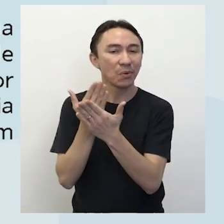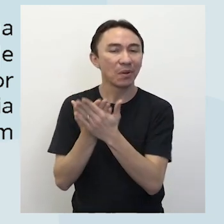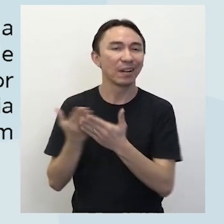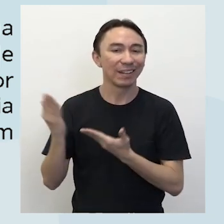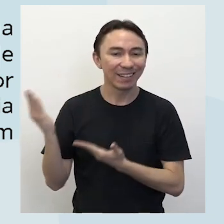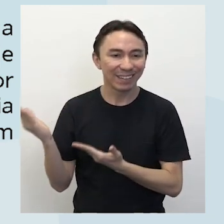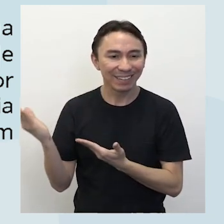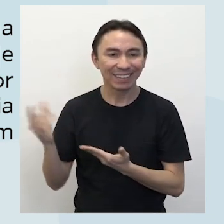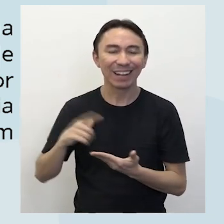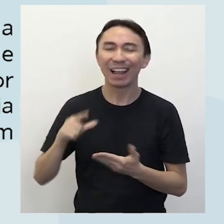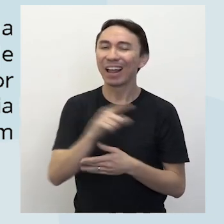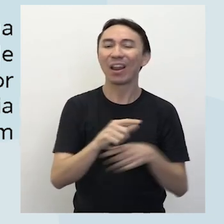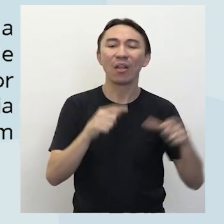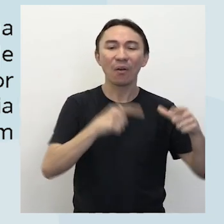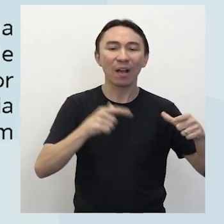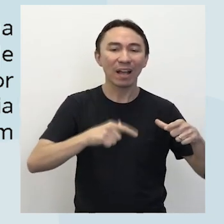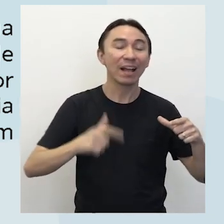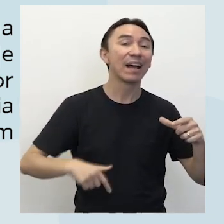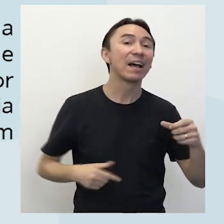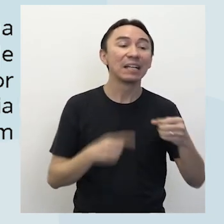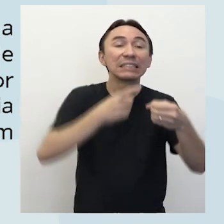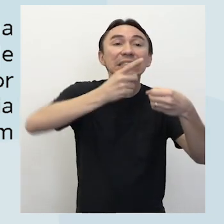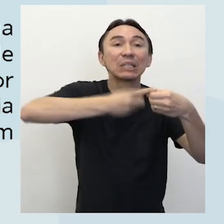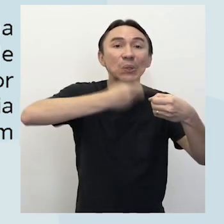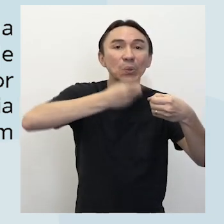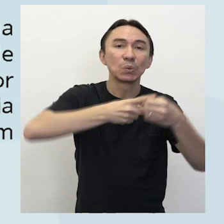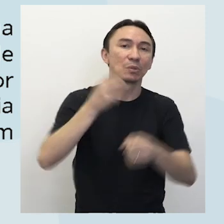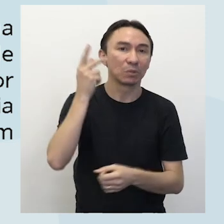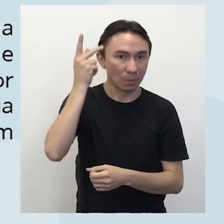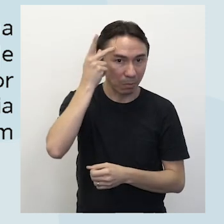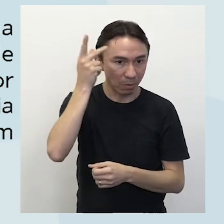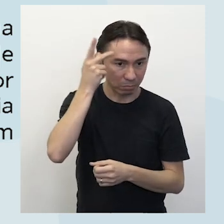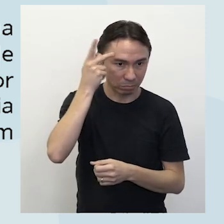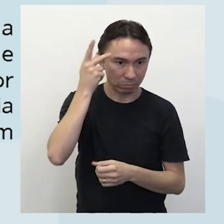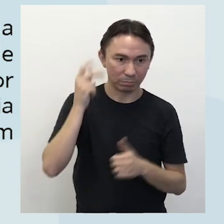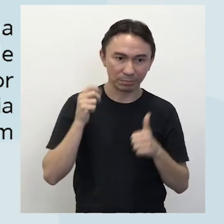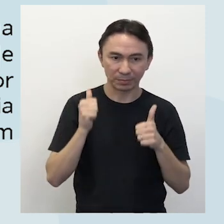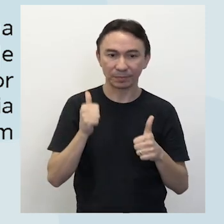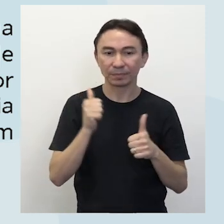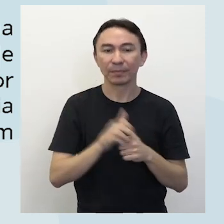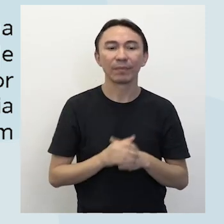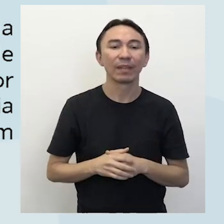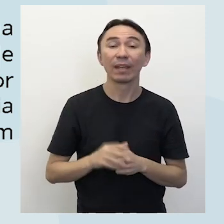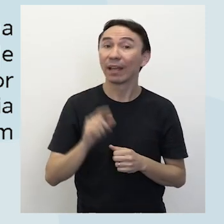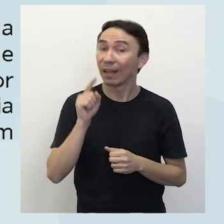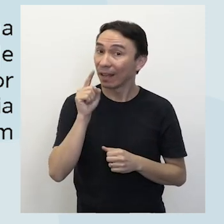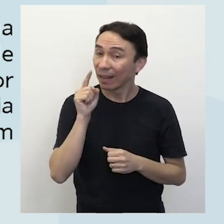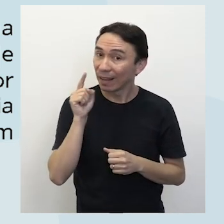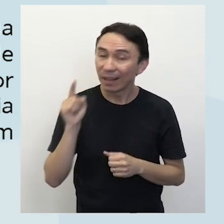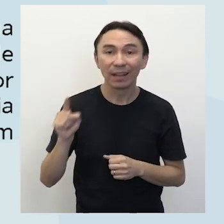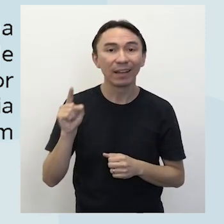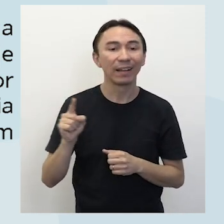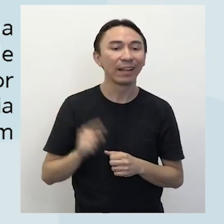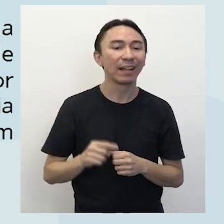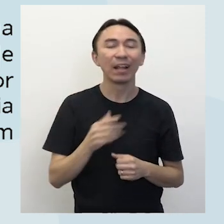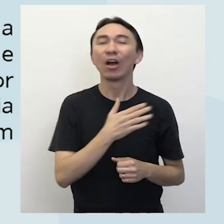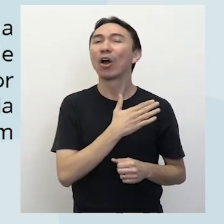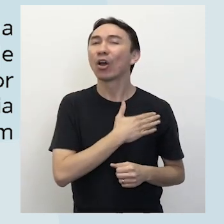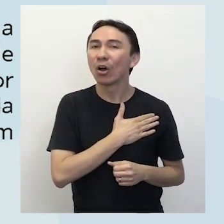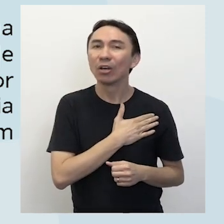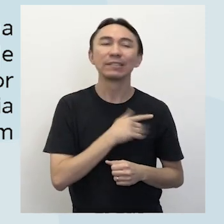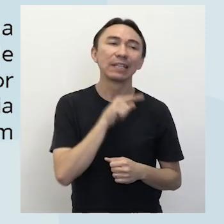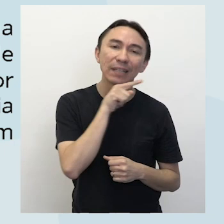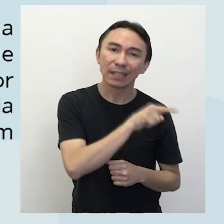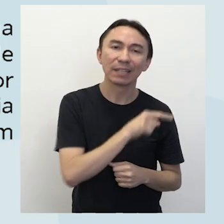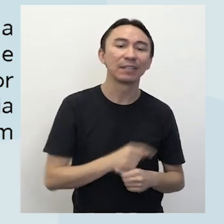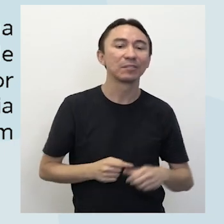que fica lá em Serra Negra, interior de São Paulo, que é da DE de Mogi Mirim. Ela é fã, olha só, fã de Machado e se